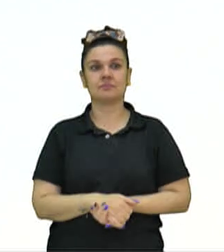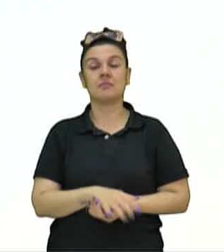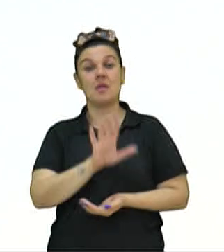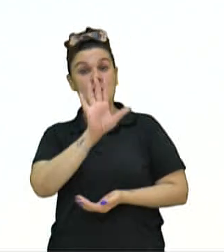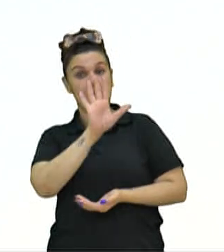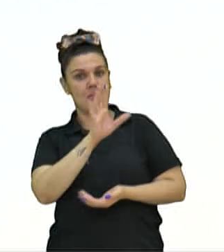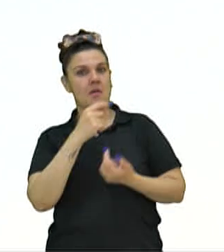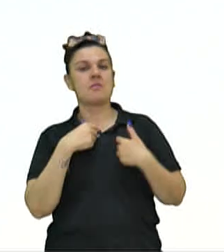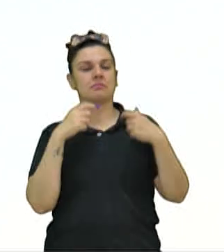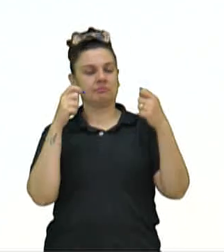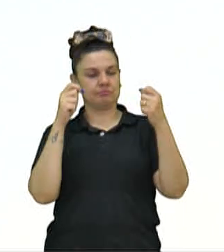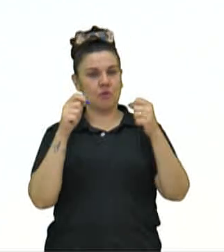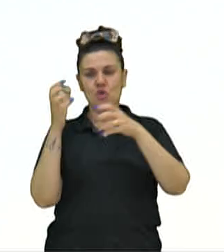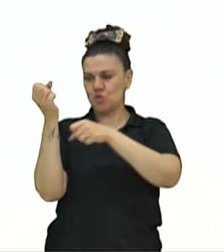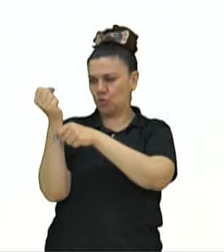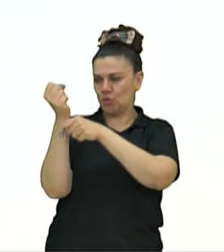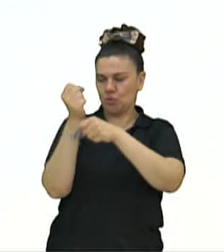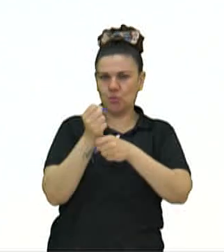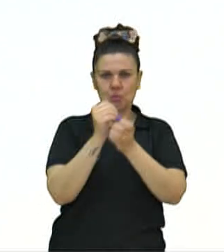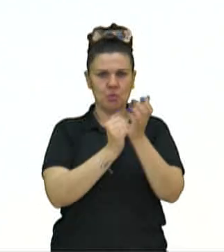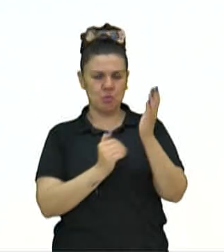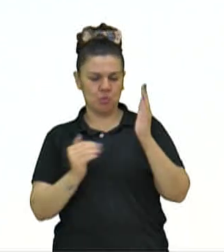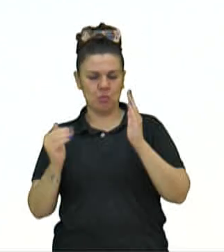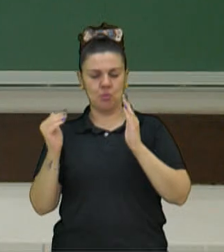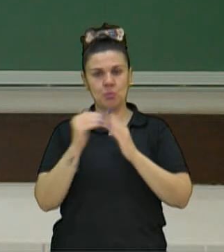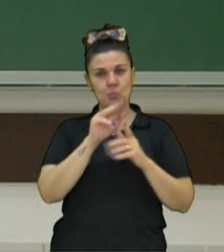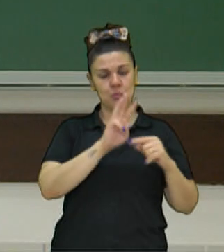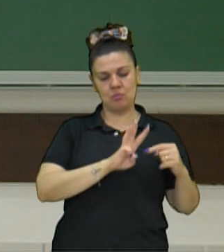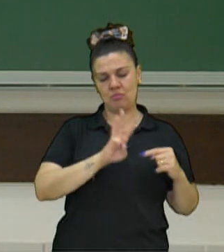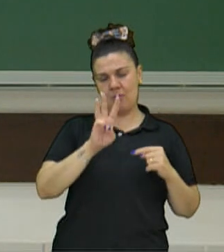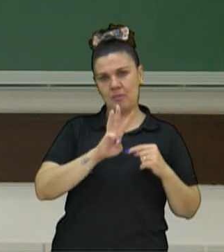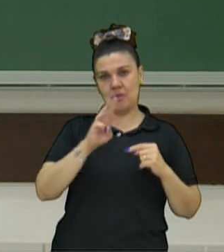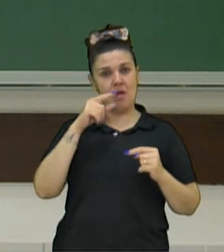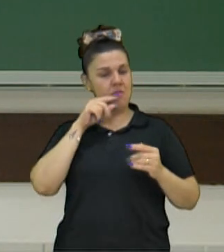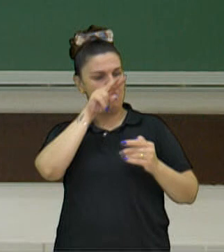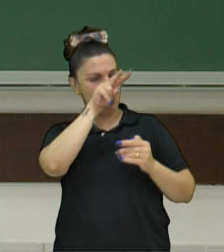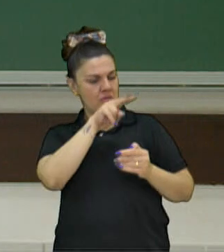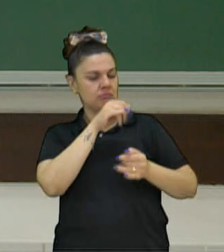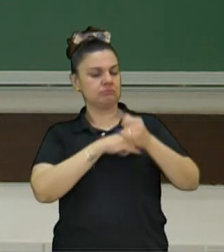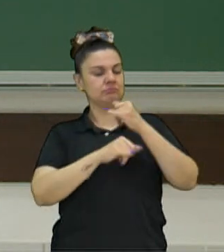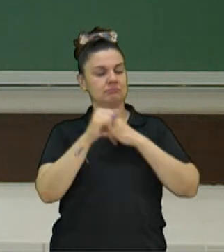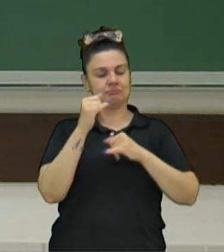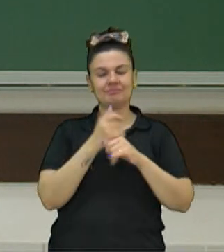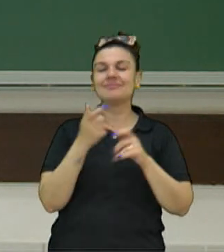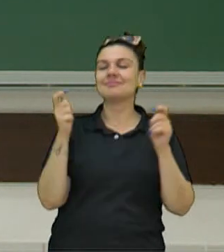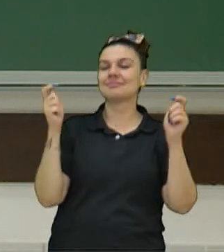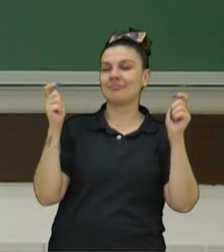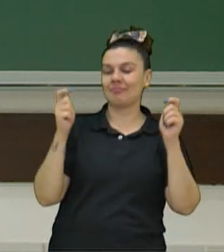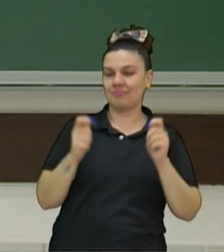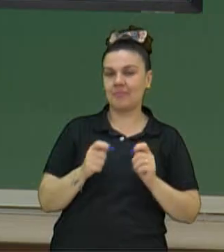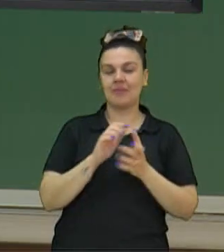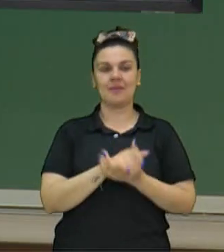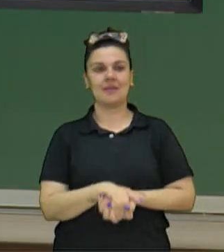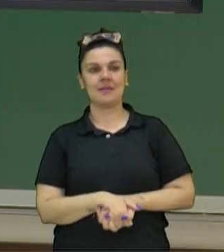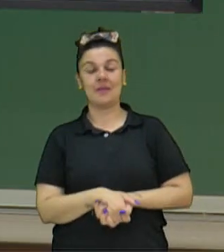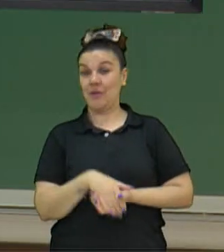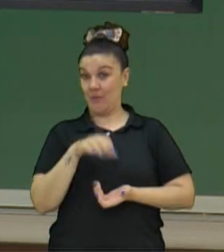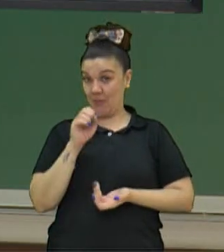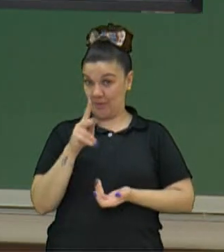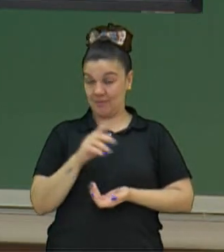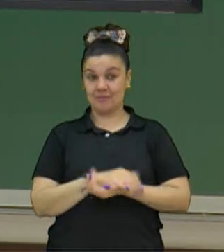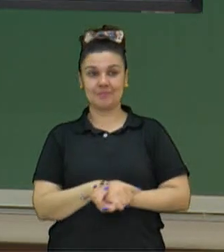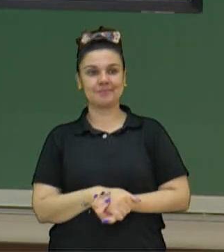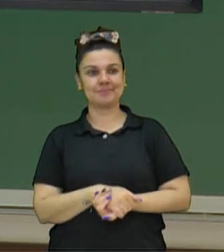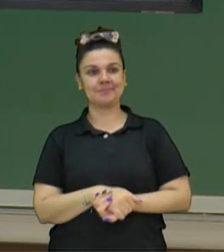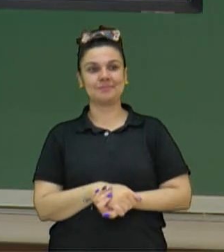eu posso baixar toda ela, posso entrar no site, posso ler online. Então essa é uma digital comic strip, né? Então